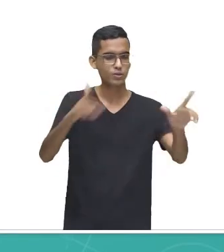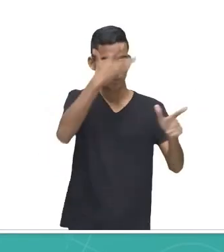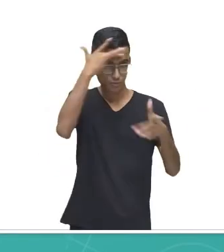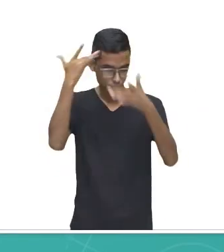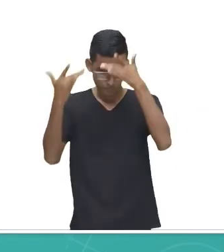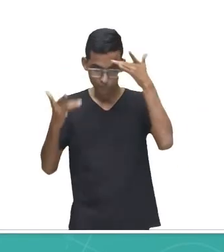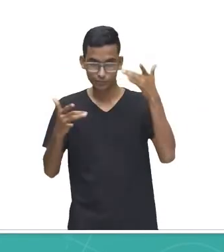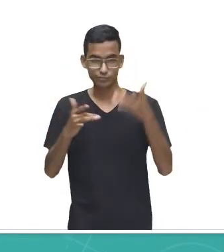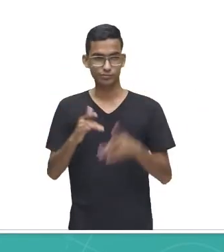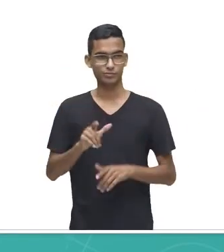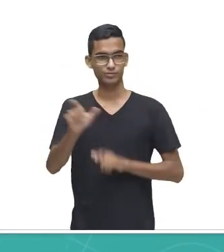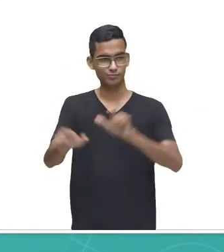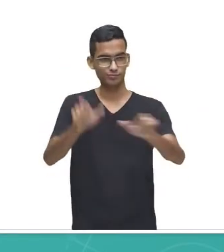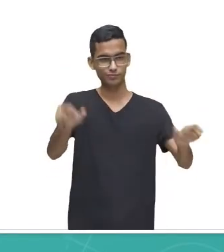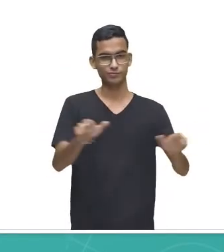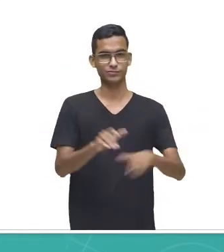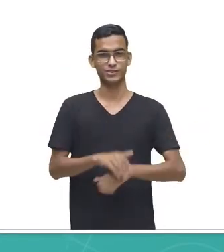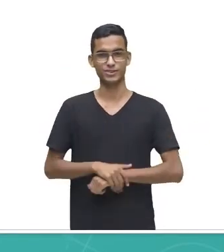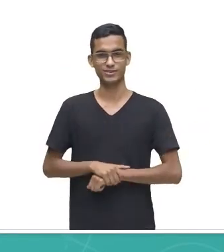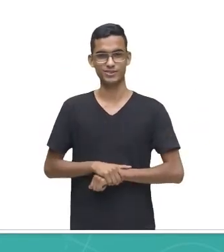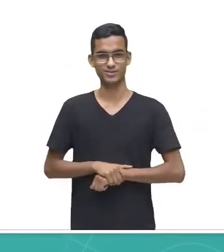estamos reaprendendo por quê?